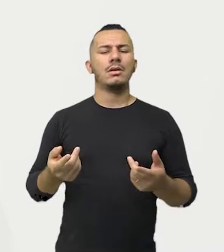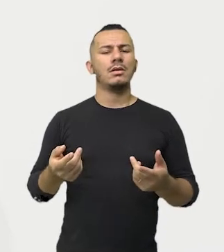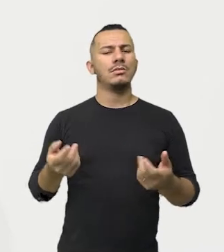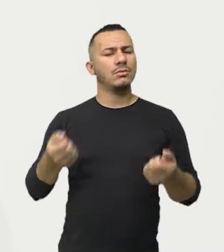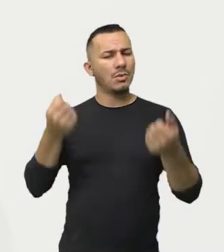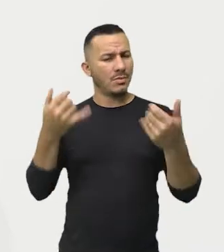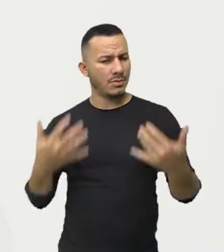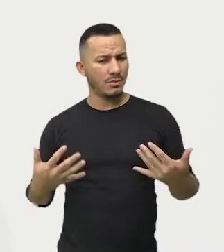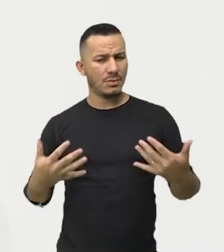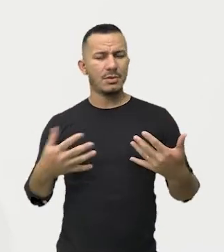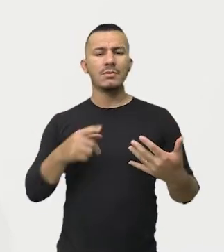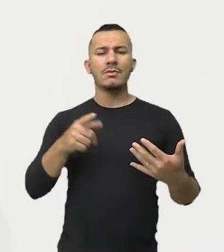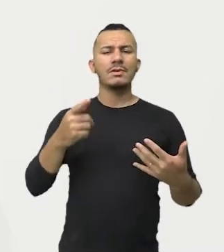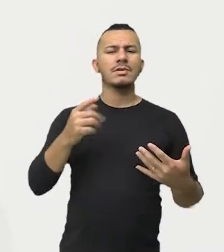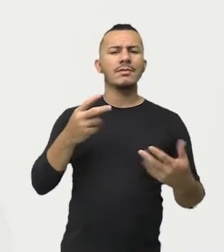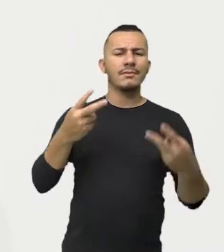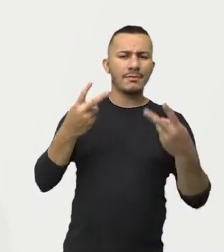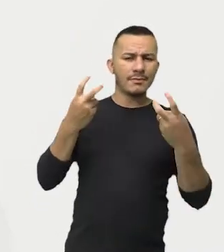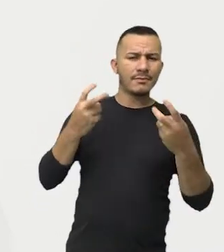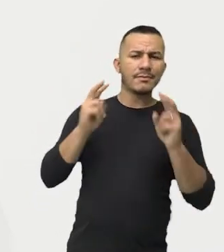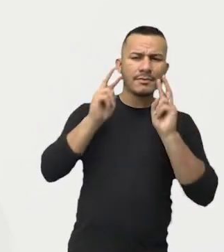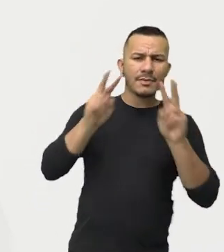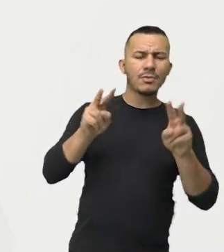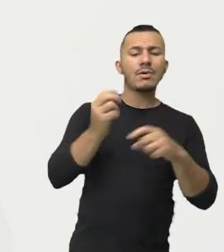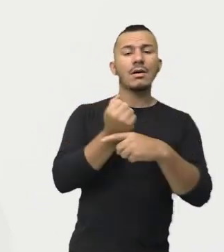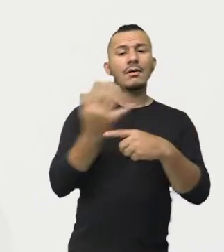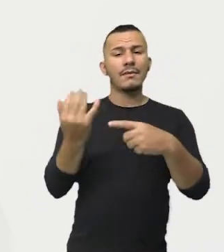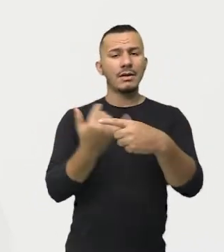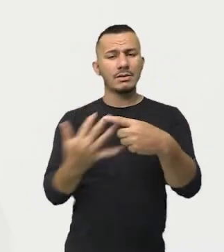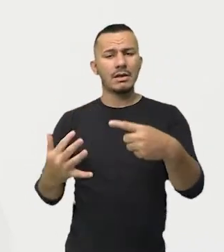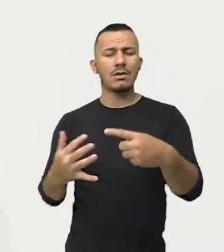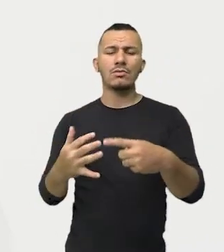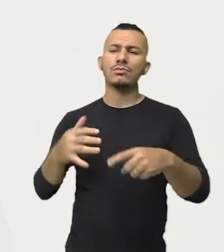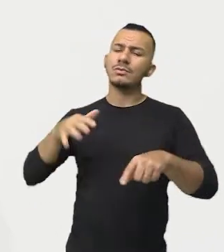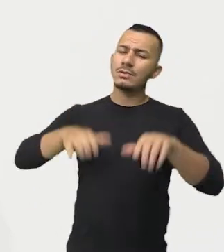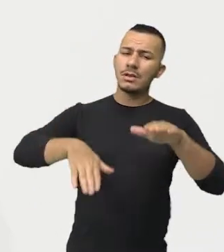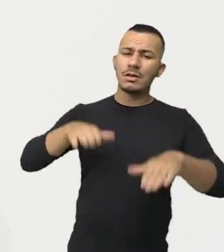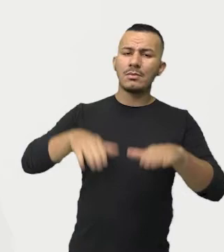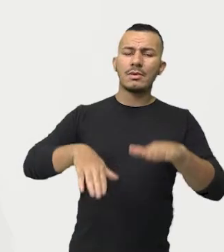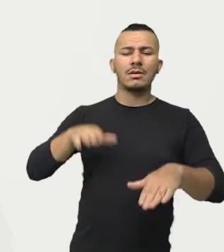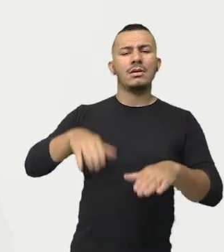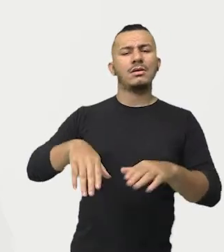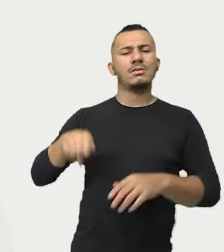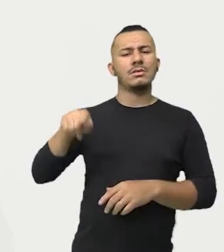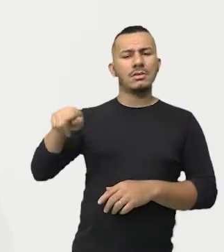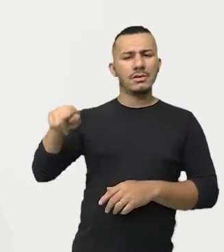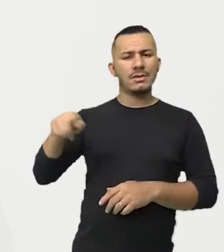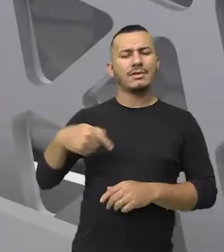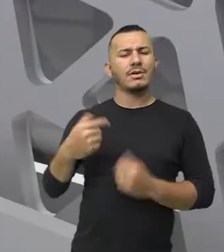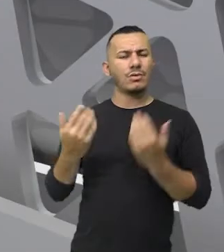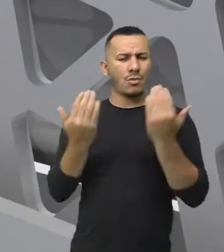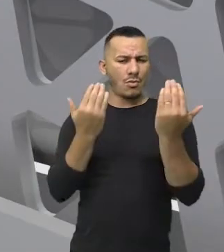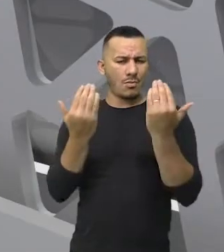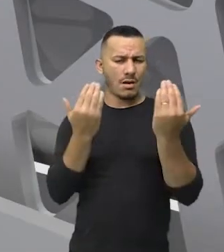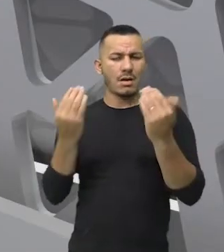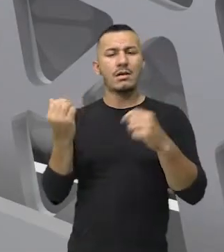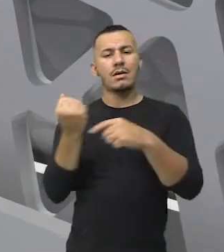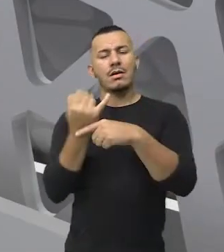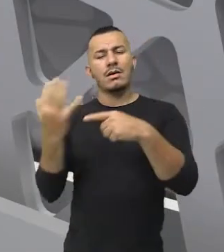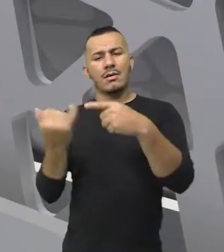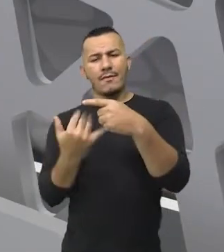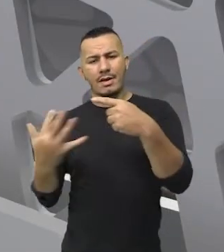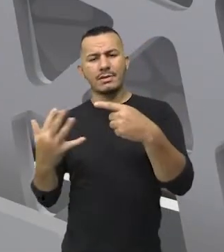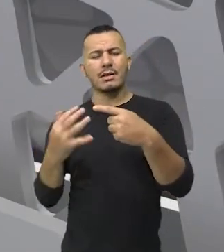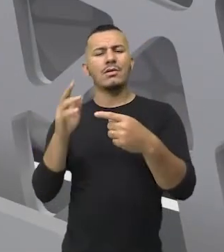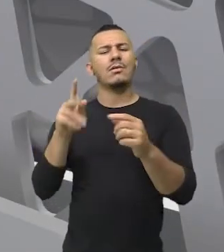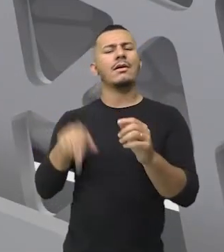pessoal, quando você ouve falar de fração, normalmente, vocês fazem a associação de uma fração sempre